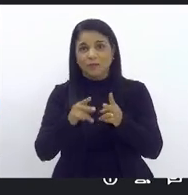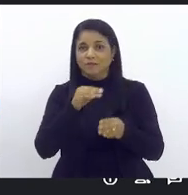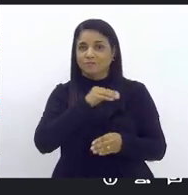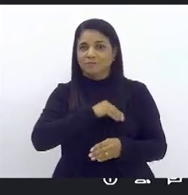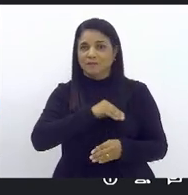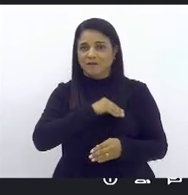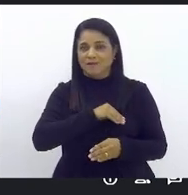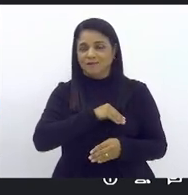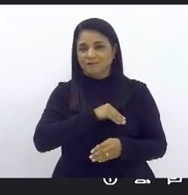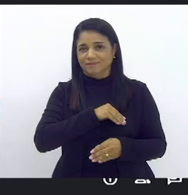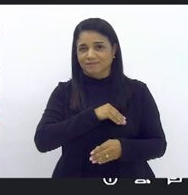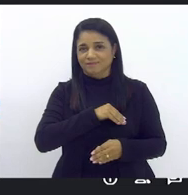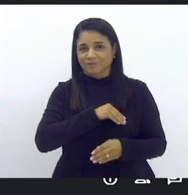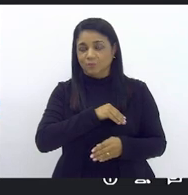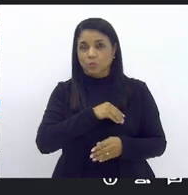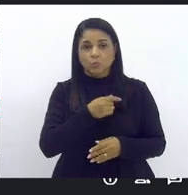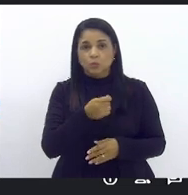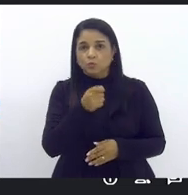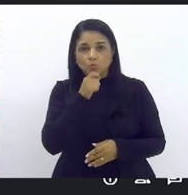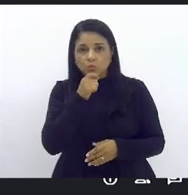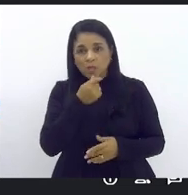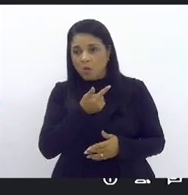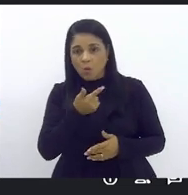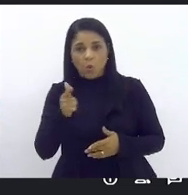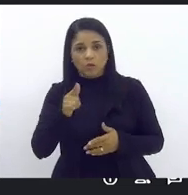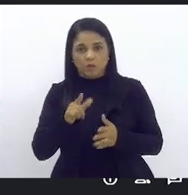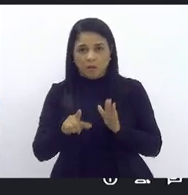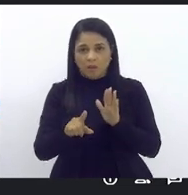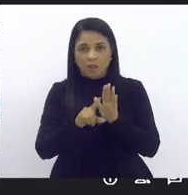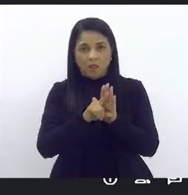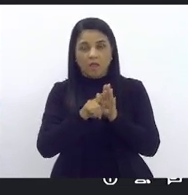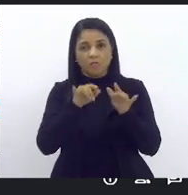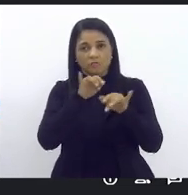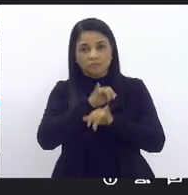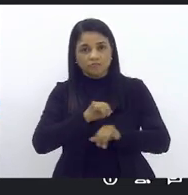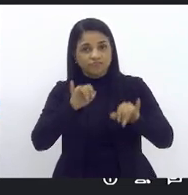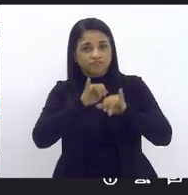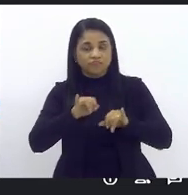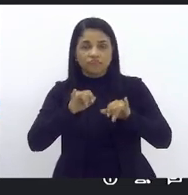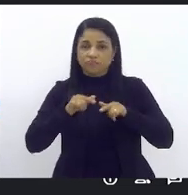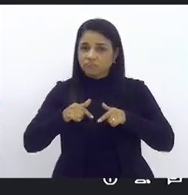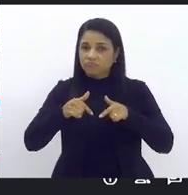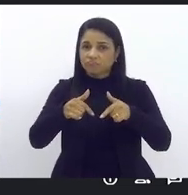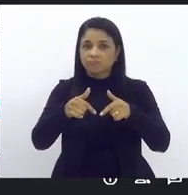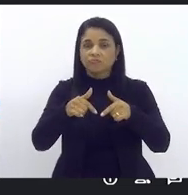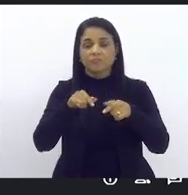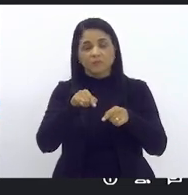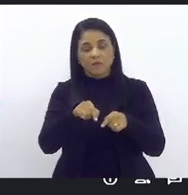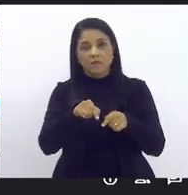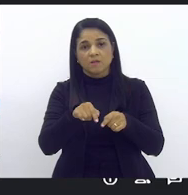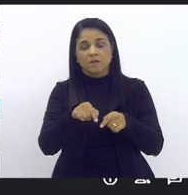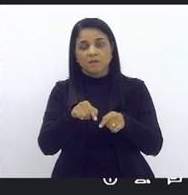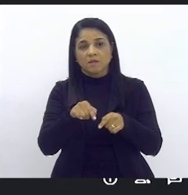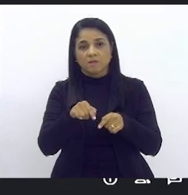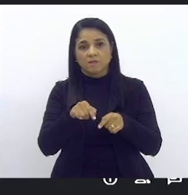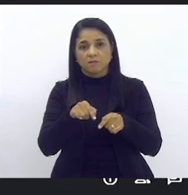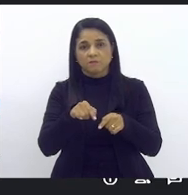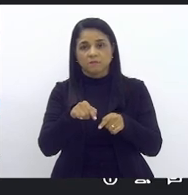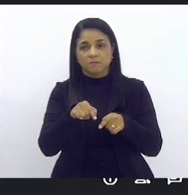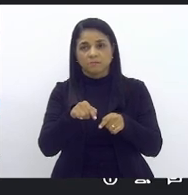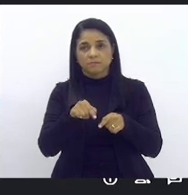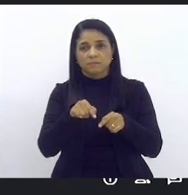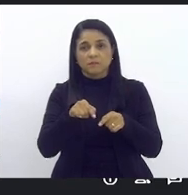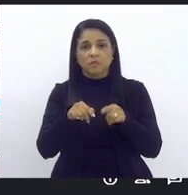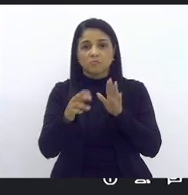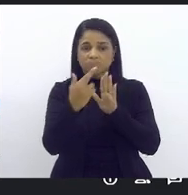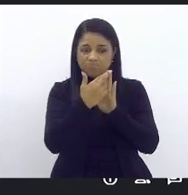Nada, não veio nenhuma lei, e quando a gente vem tratar de revogação ou vigência de leis, a gente tem que ir ali na lei de introdução às